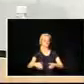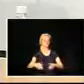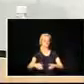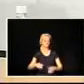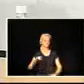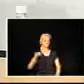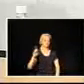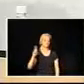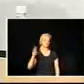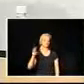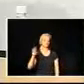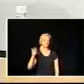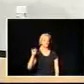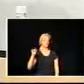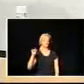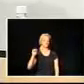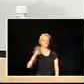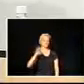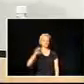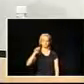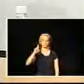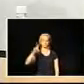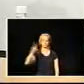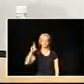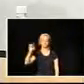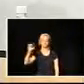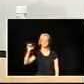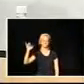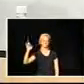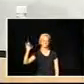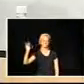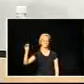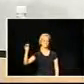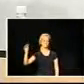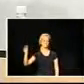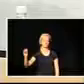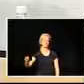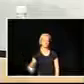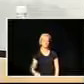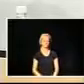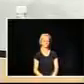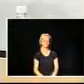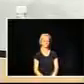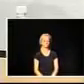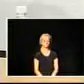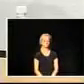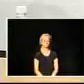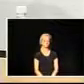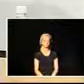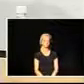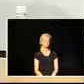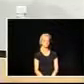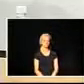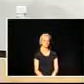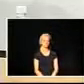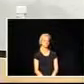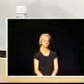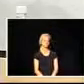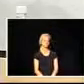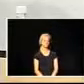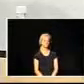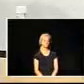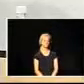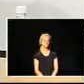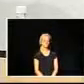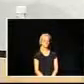Helvetia, no bairro do Barreiro. Artigo 1º, passa a denominar-se Rua Maria Aparecida de Moraes,